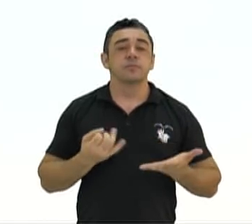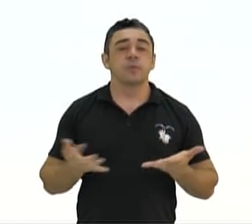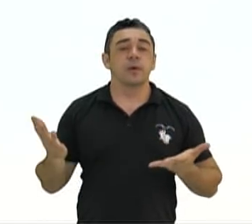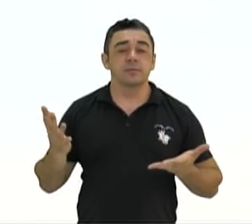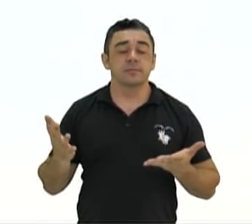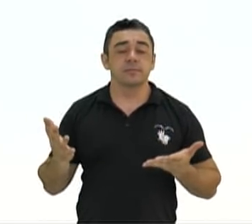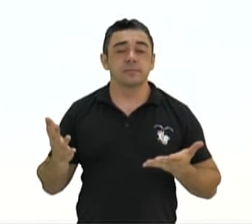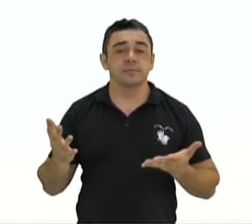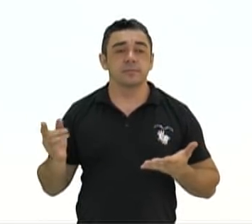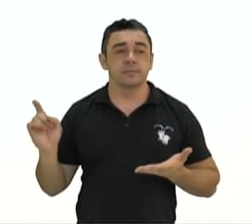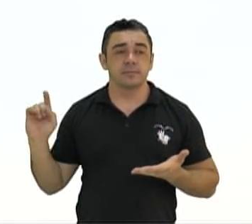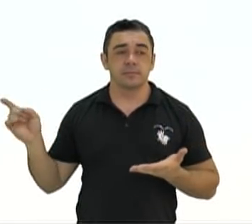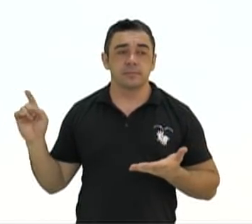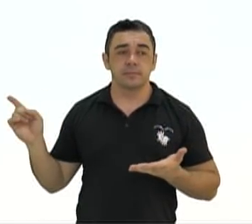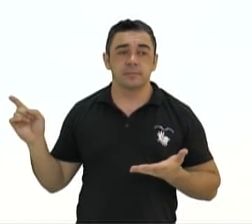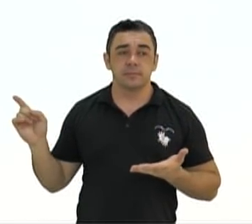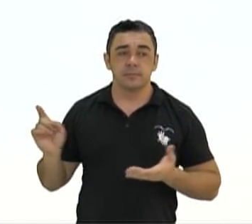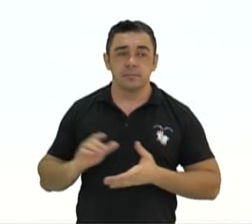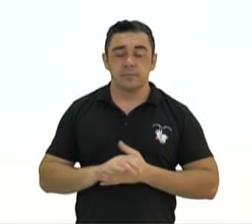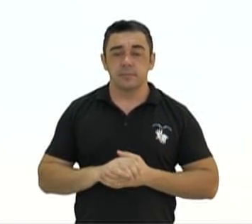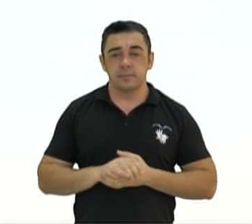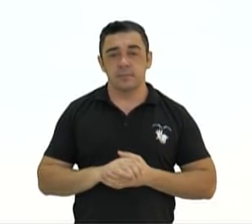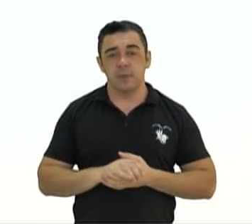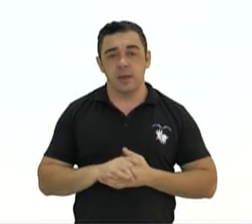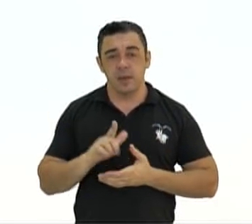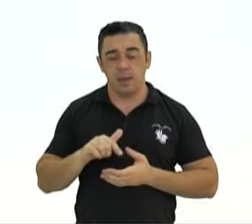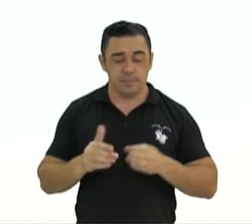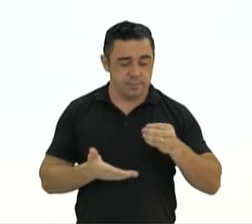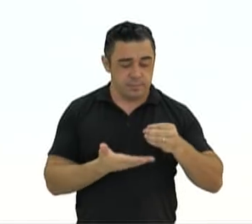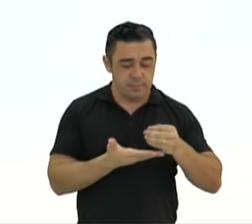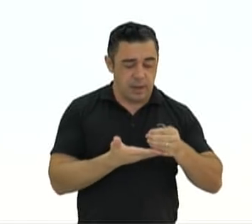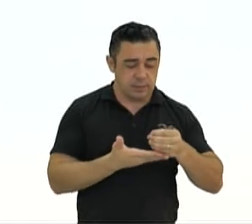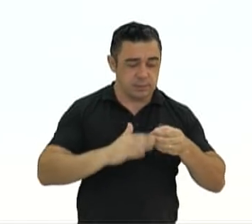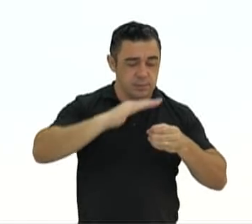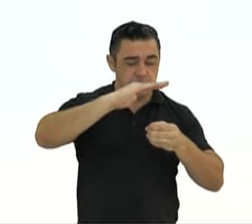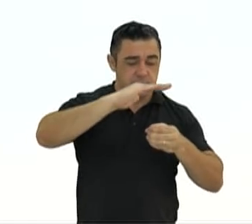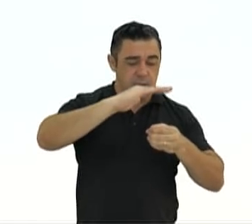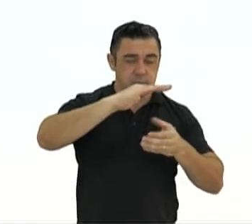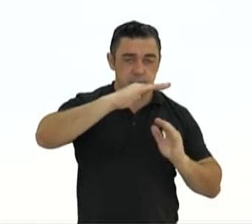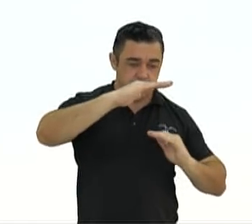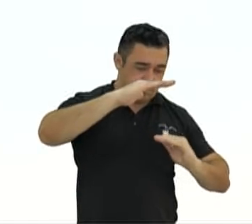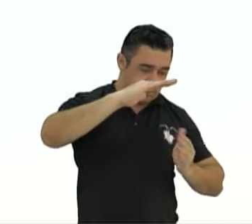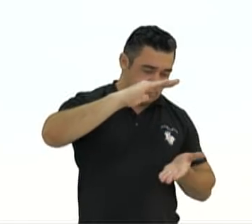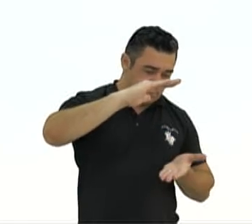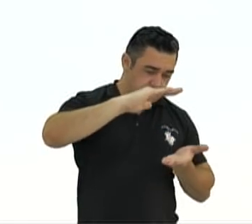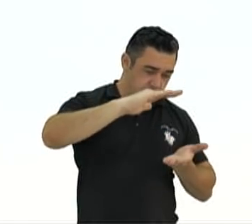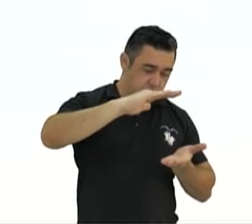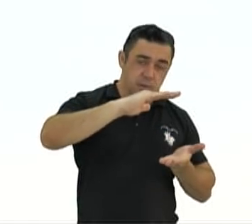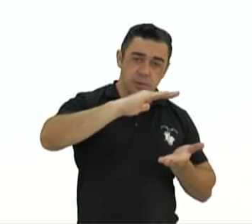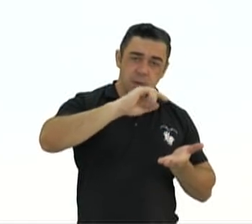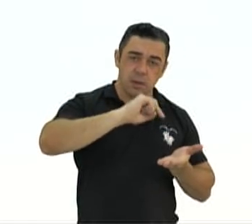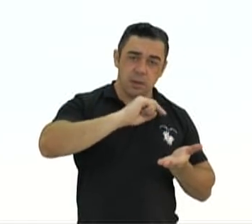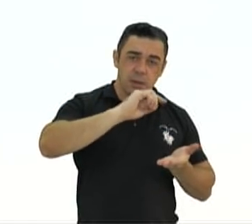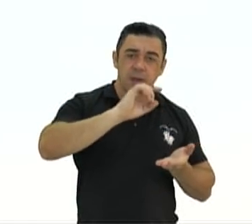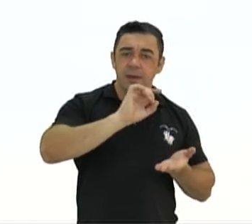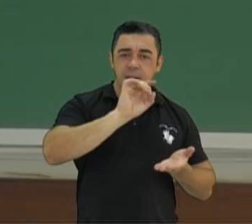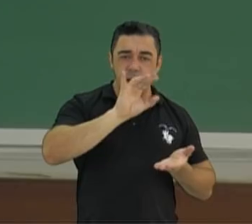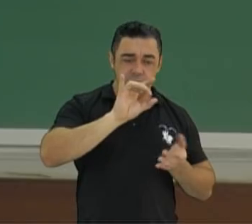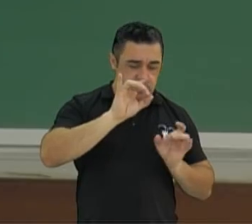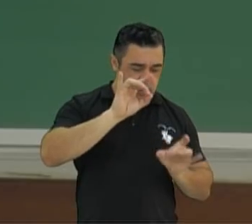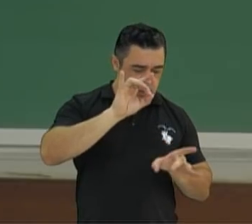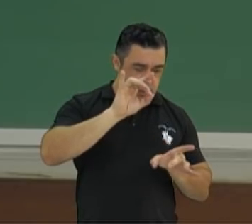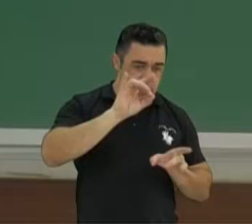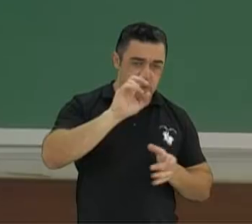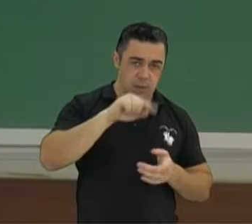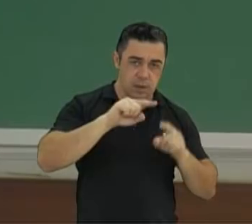das bases. A base é formada por quadrados, certinho? E olhando aqui, ó, cada quadrado que são as